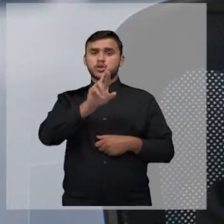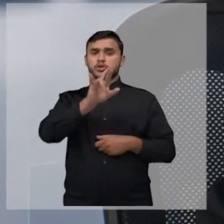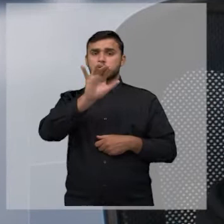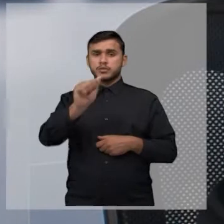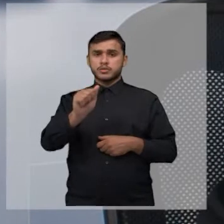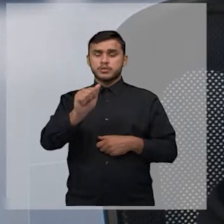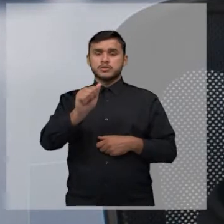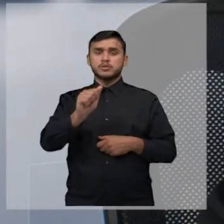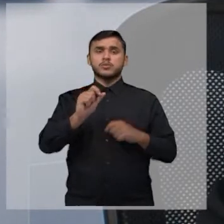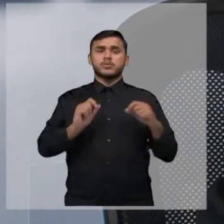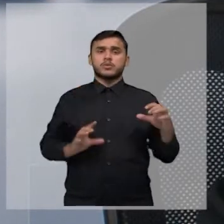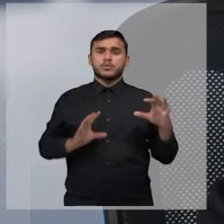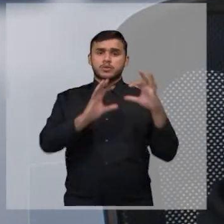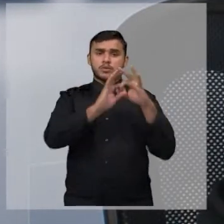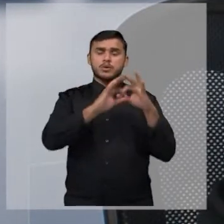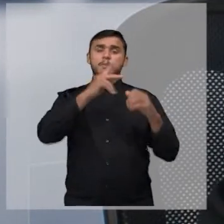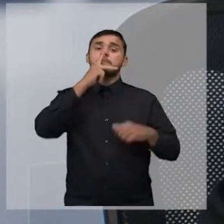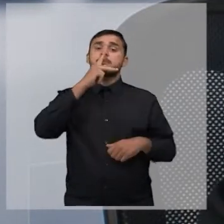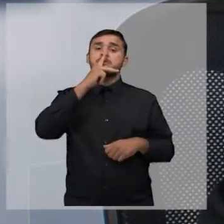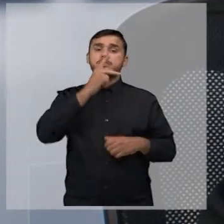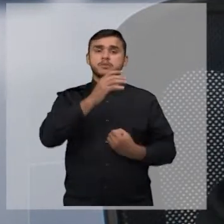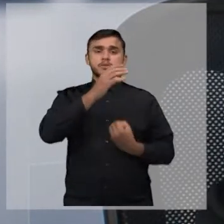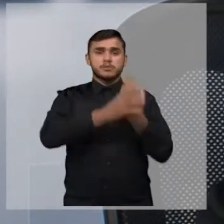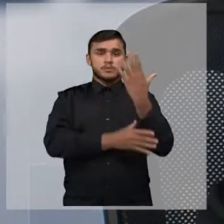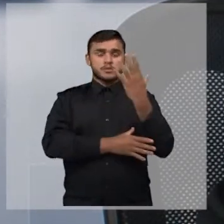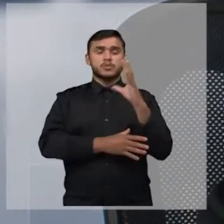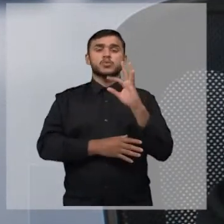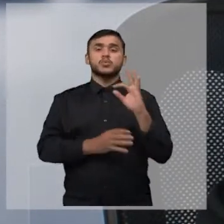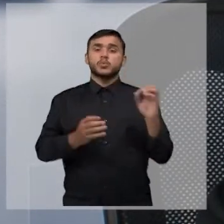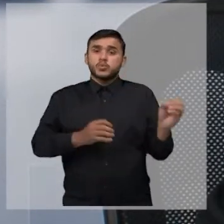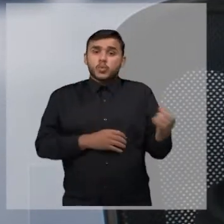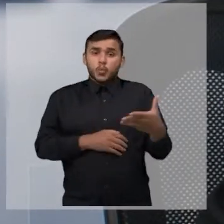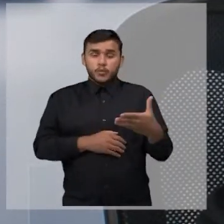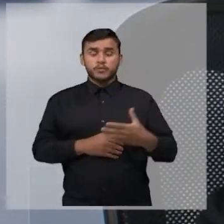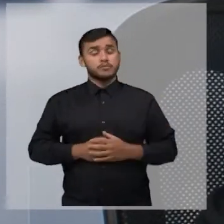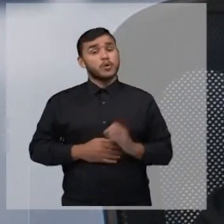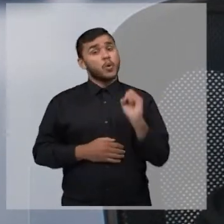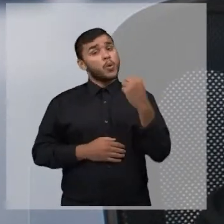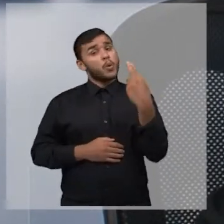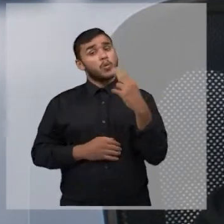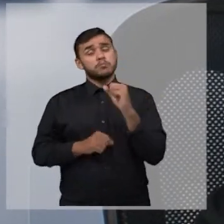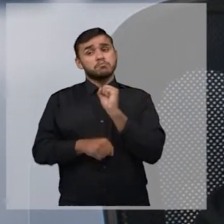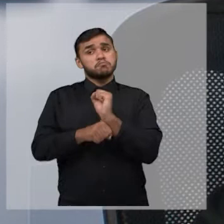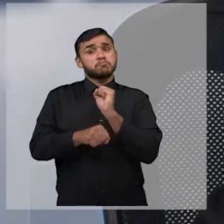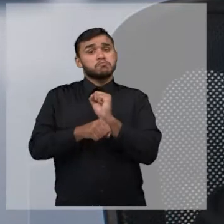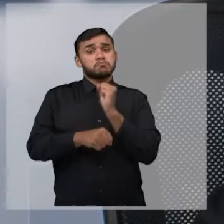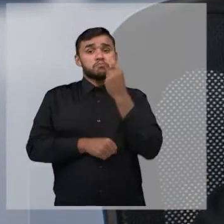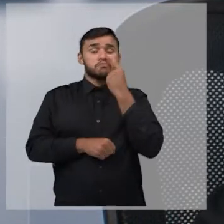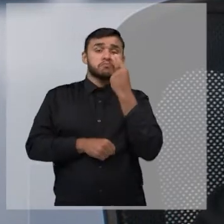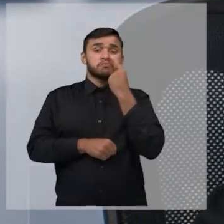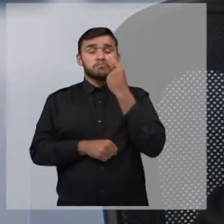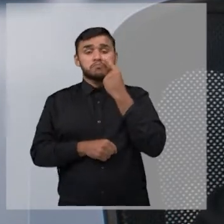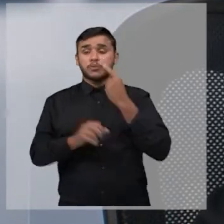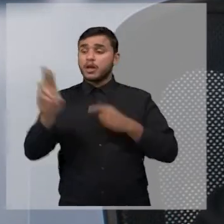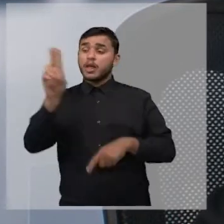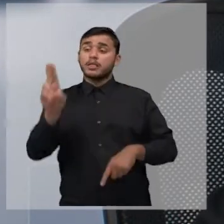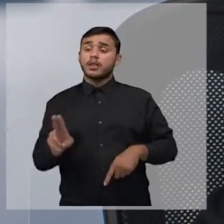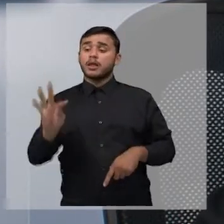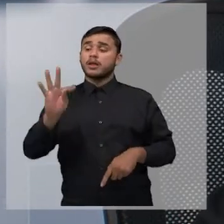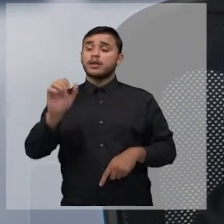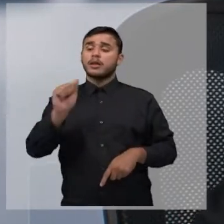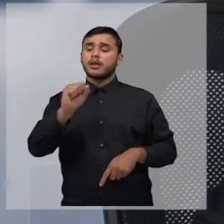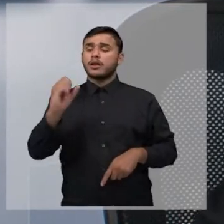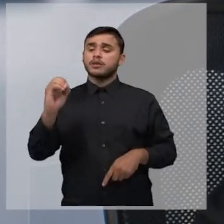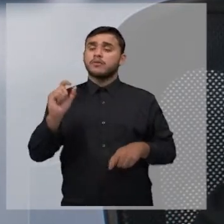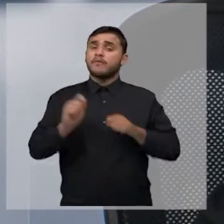Dória na fusão partidária e a criação de um novo bloco político, e uma outra é esperar e ver para onde é que Tasso